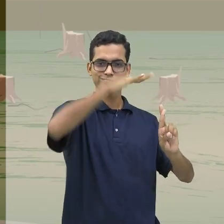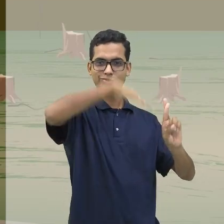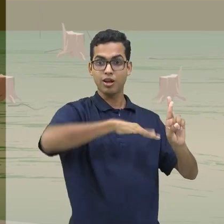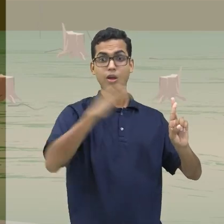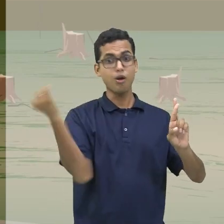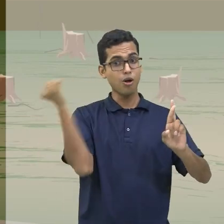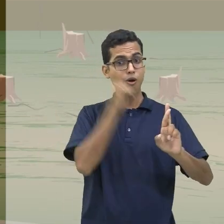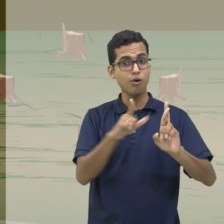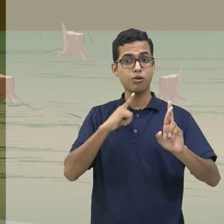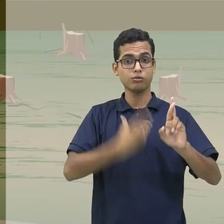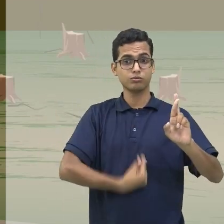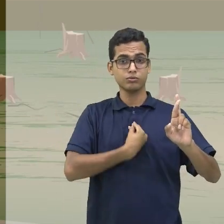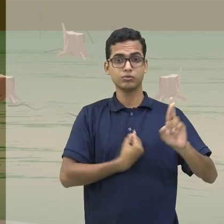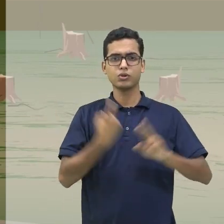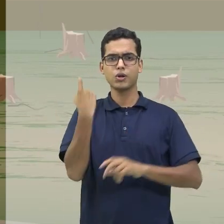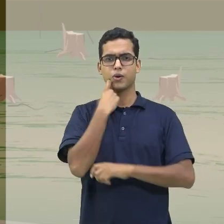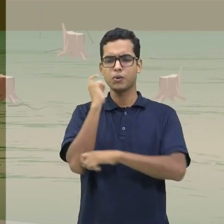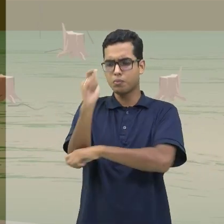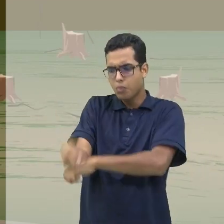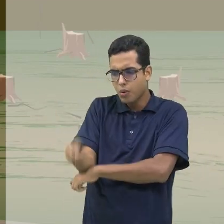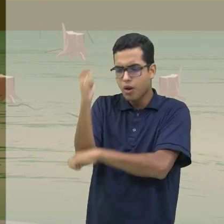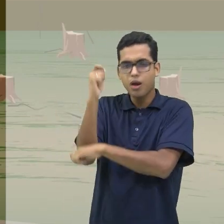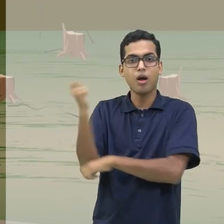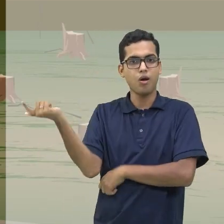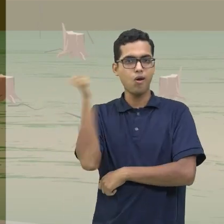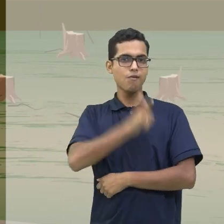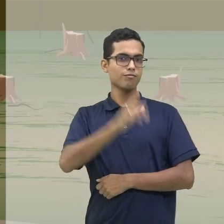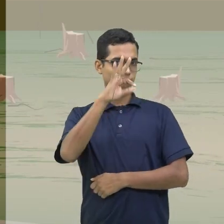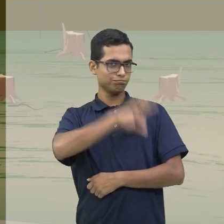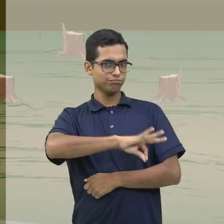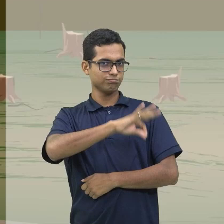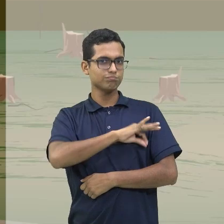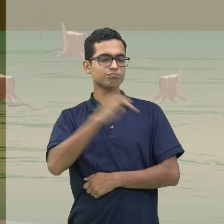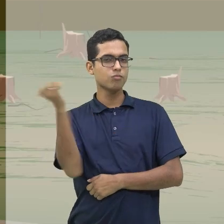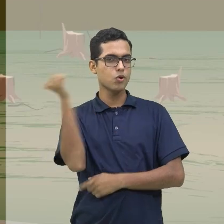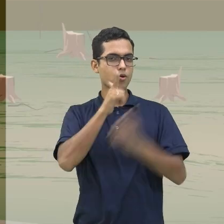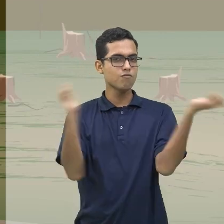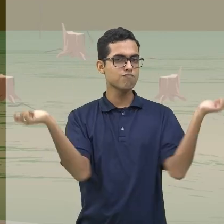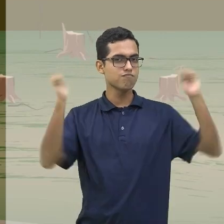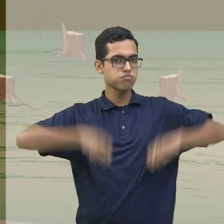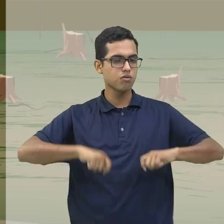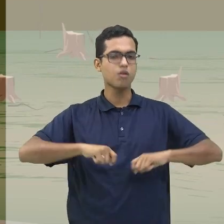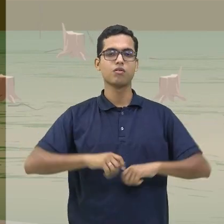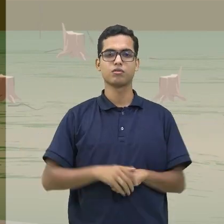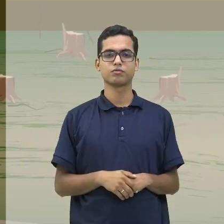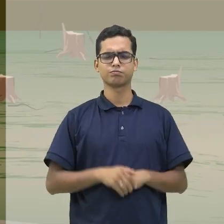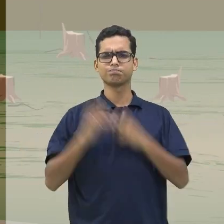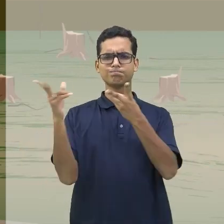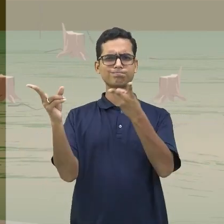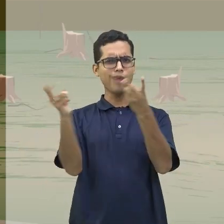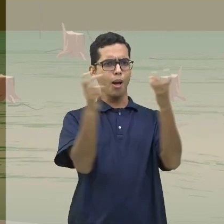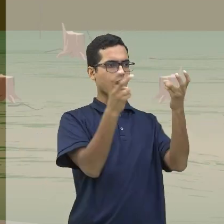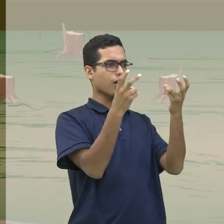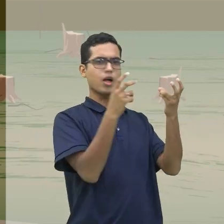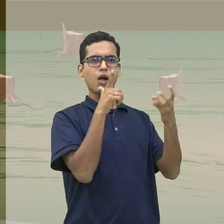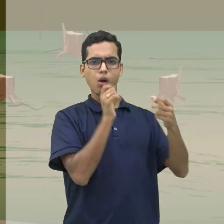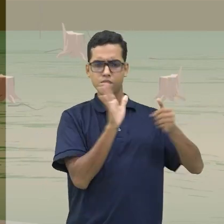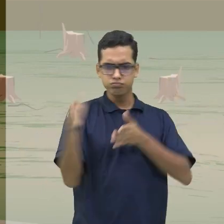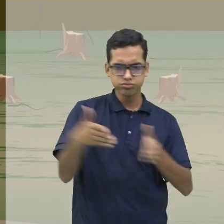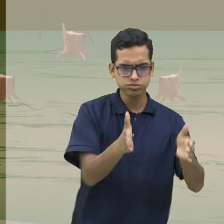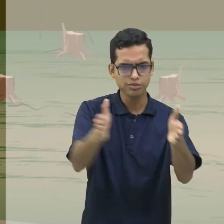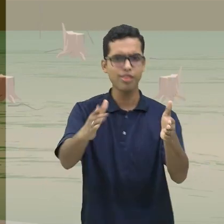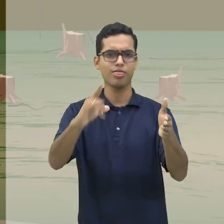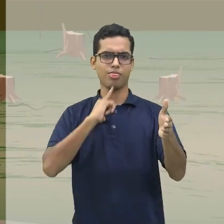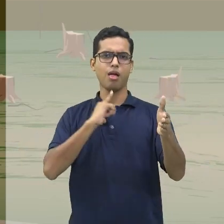ganham, algum dinheiro, uma renda extra com os rios. Então, o que a gente pode perceber é que os rios eles têm esse